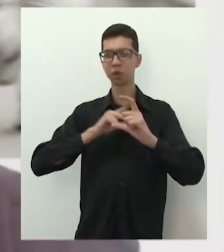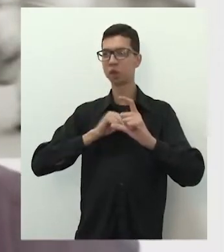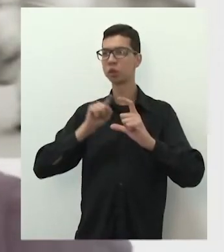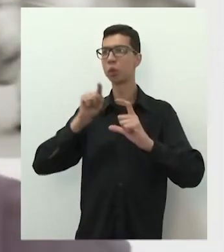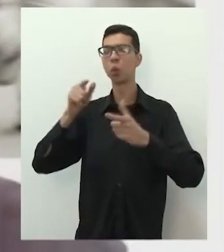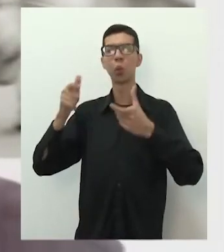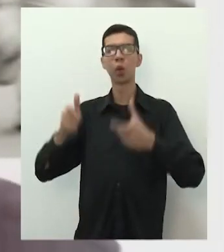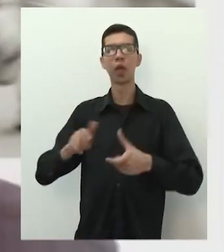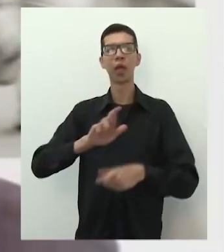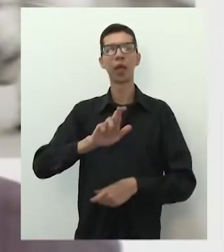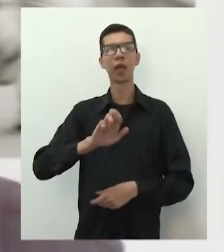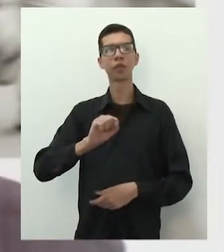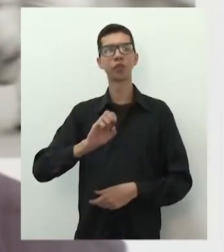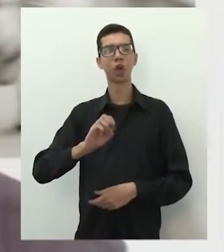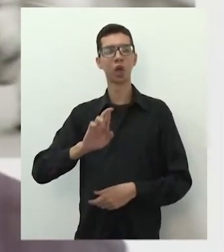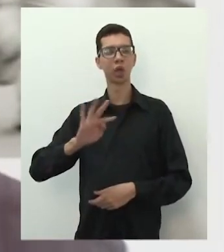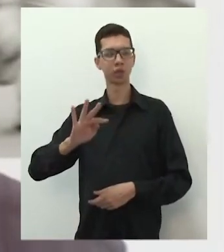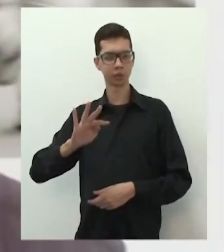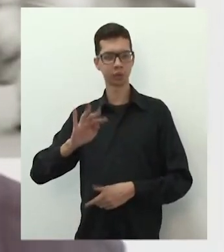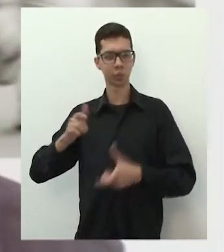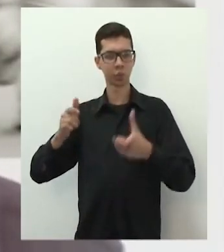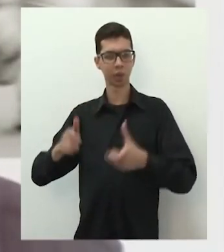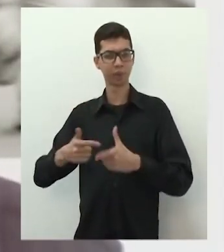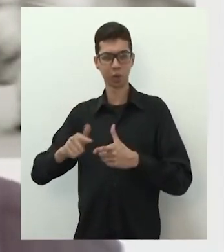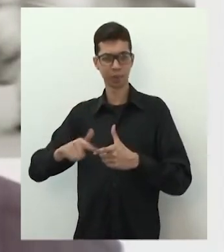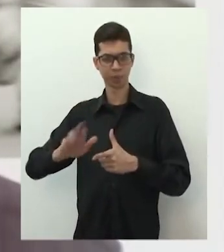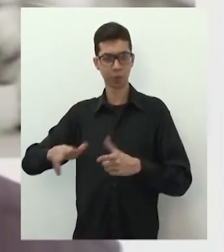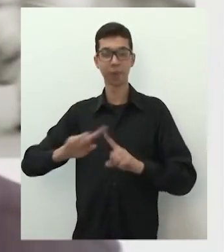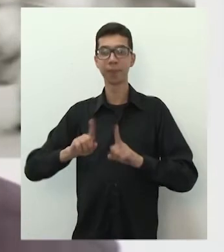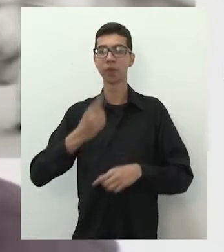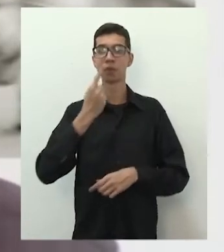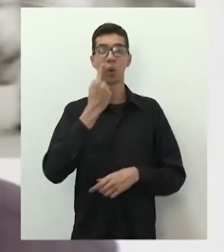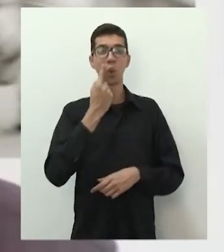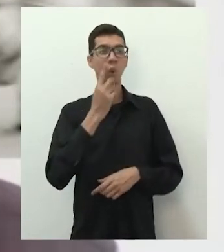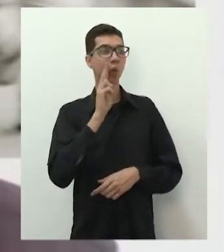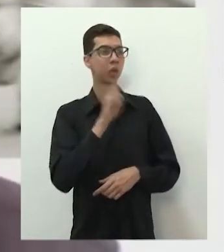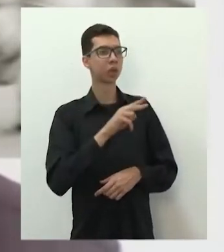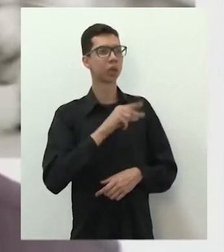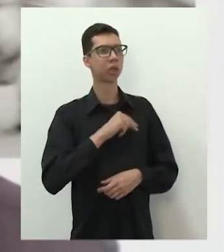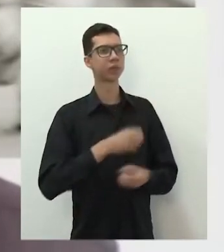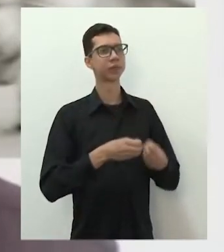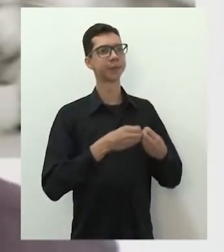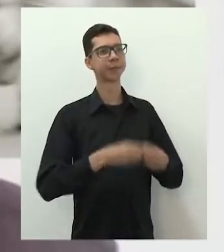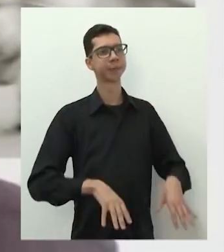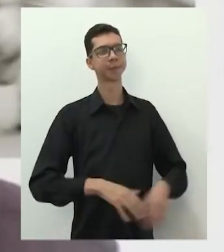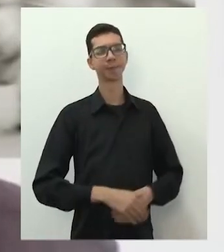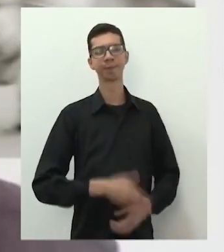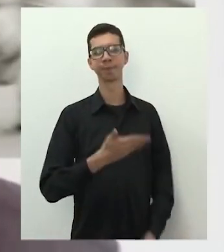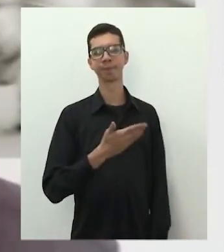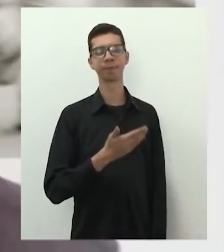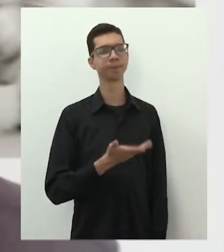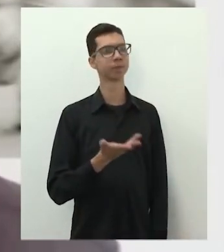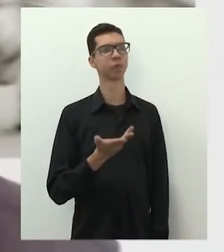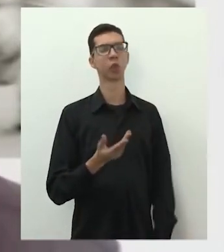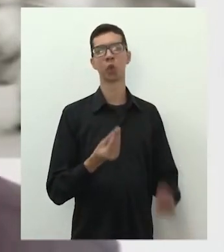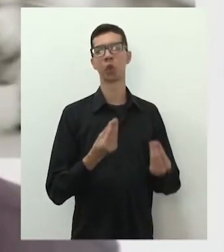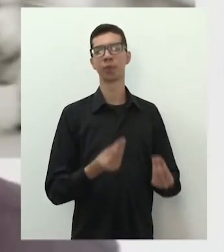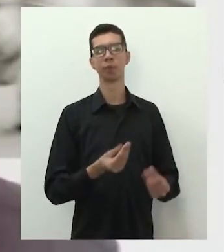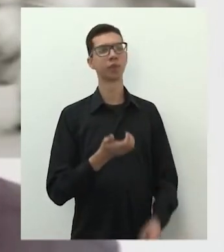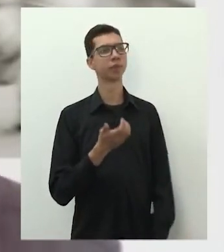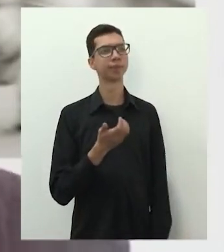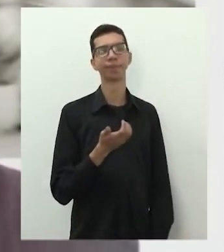um coco e tirar foto lá. Já, né? Então, sabe qual o problema? O problema é que a Priscila... Isso.